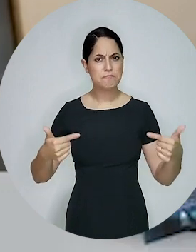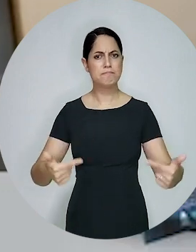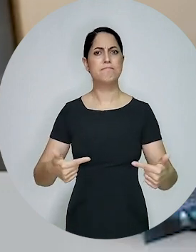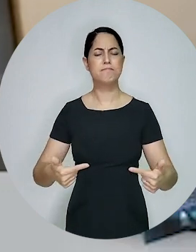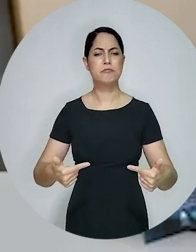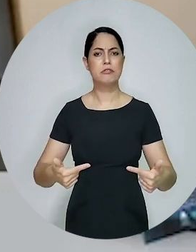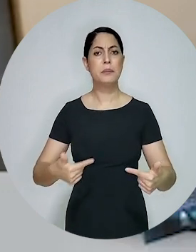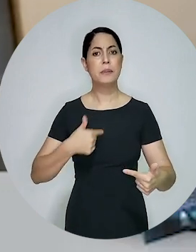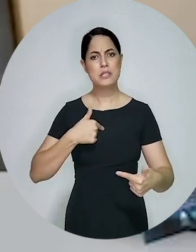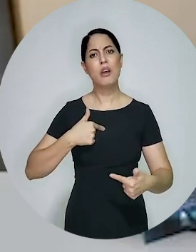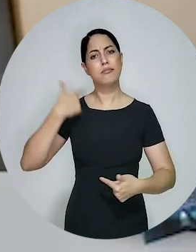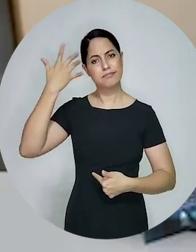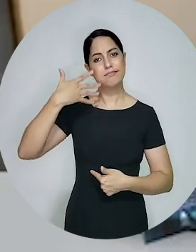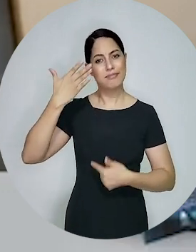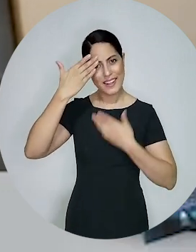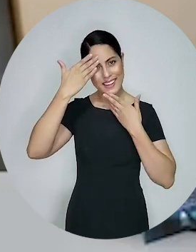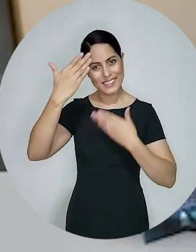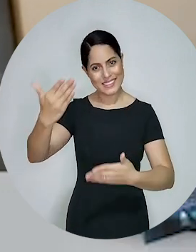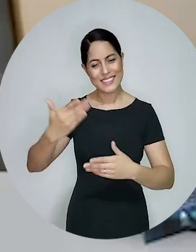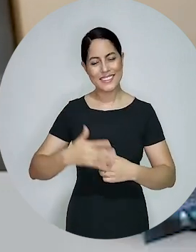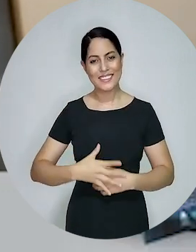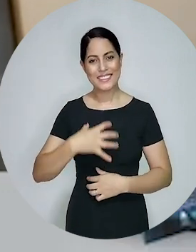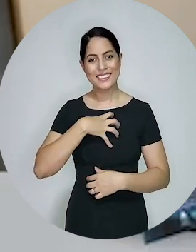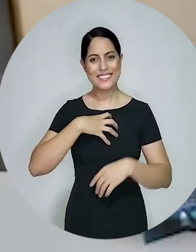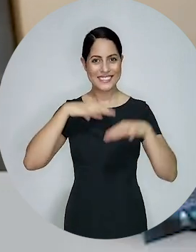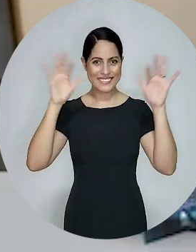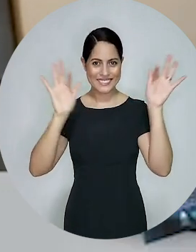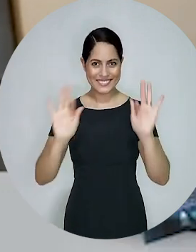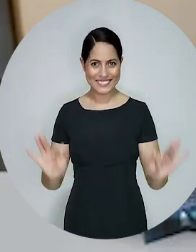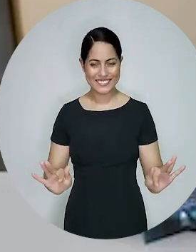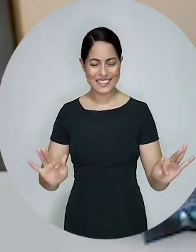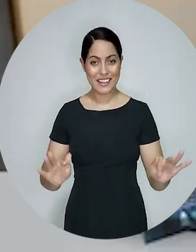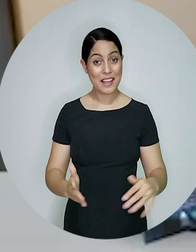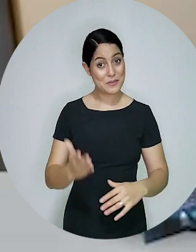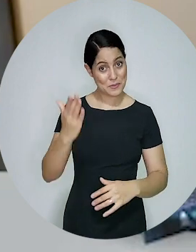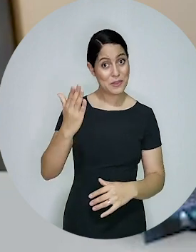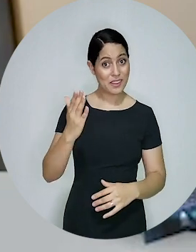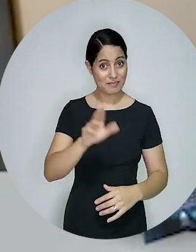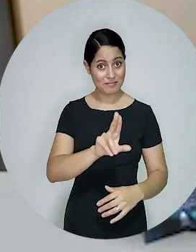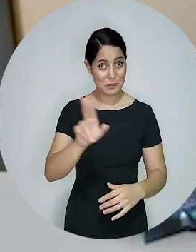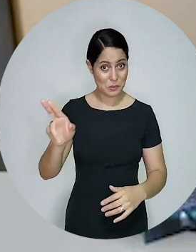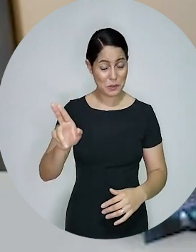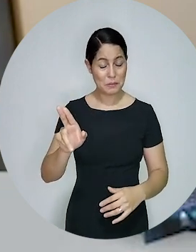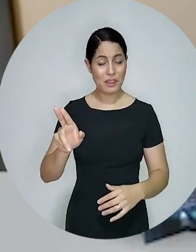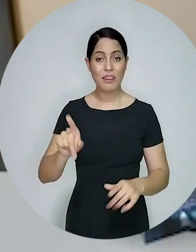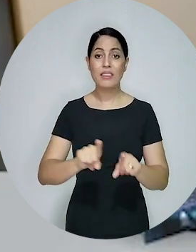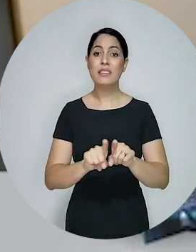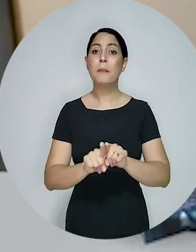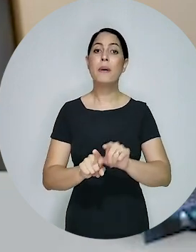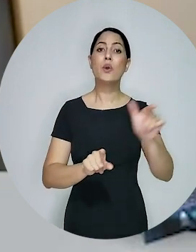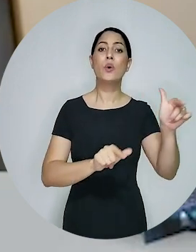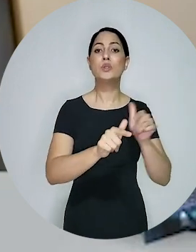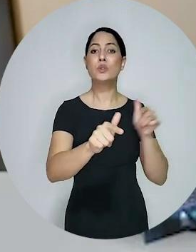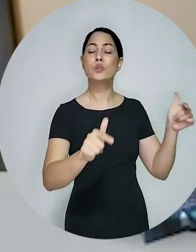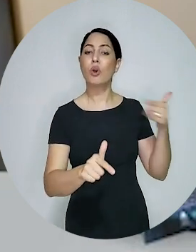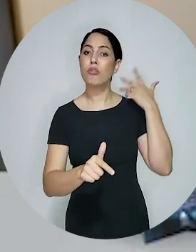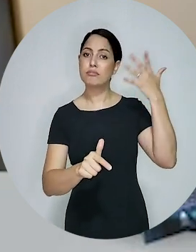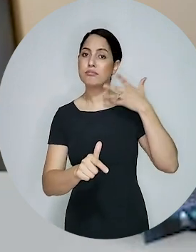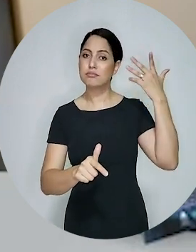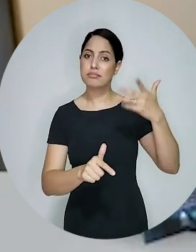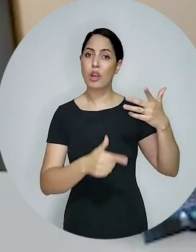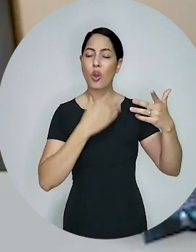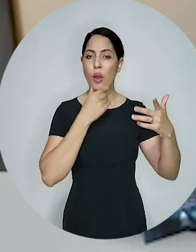Então, eu queria fazer esse registro de agradecimento, de felicitação à sua pessoa e